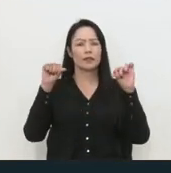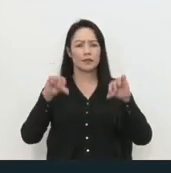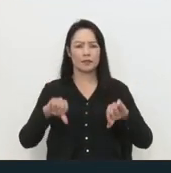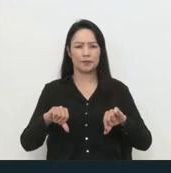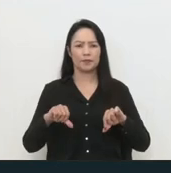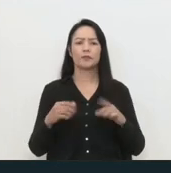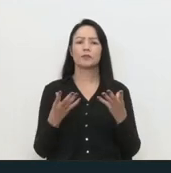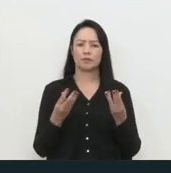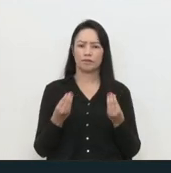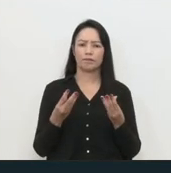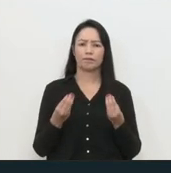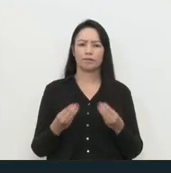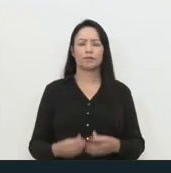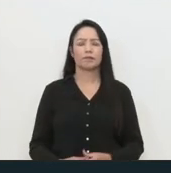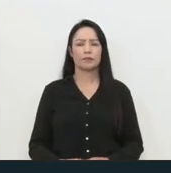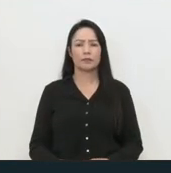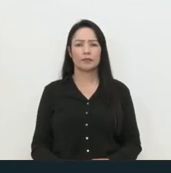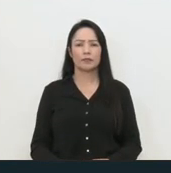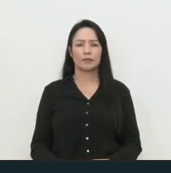muito